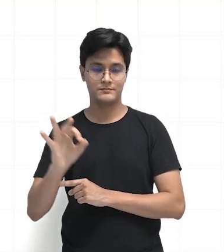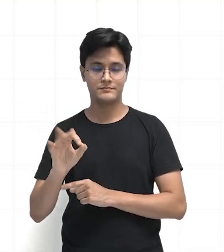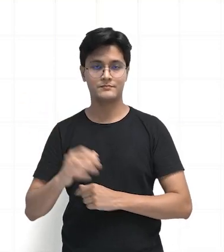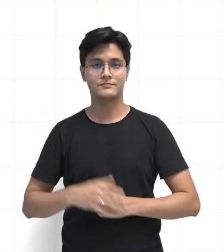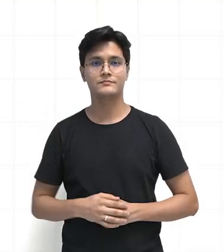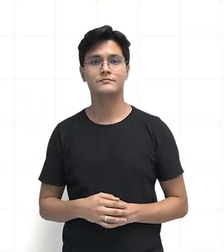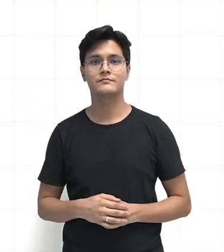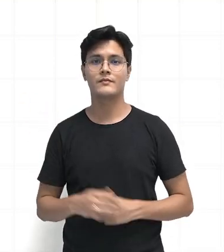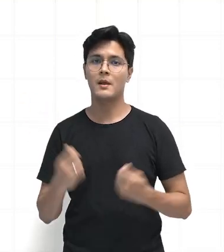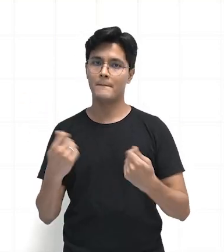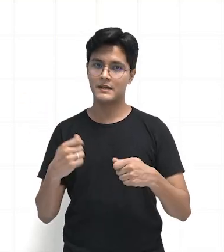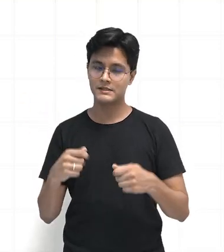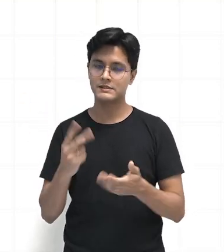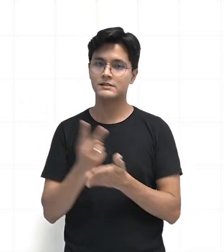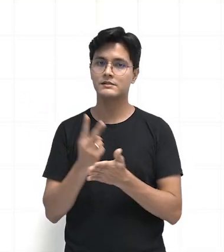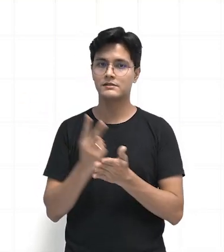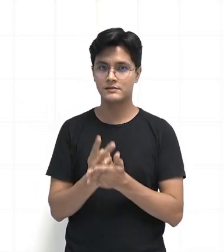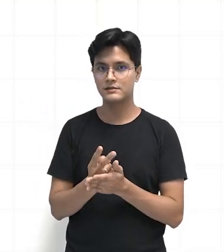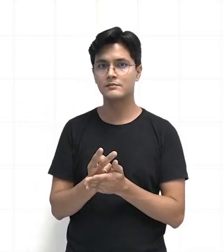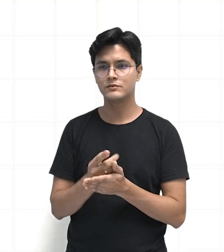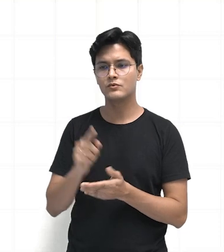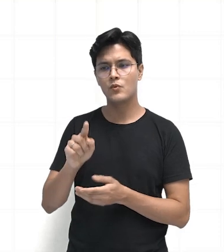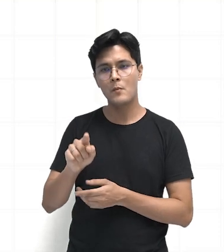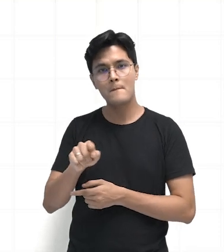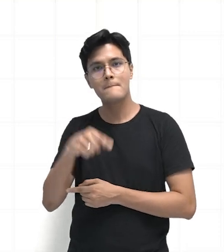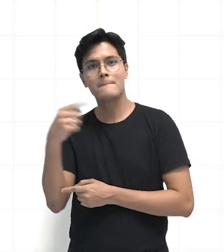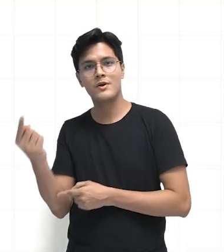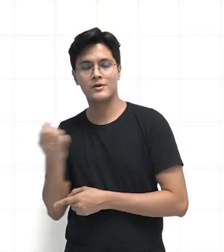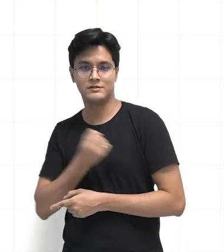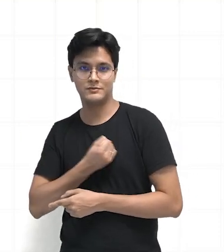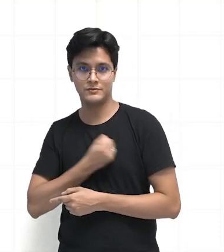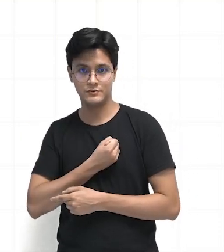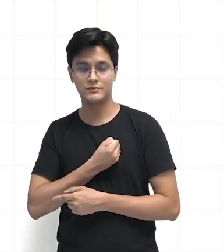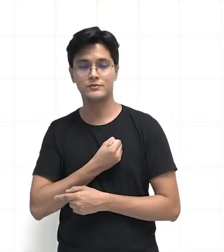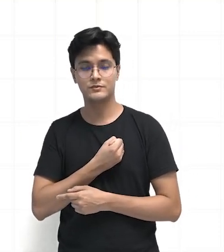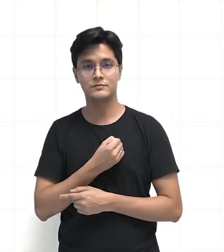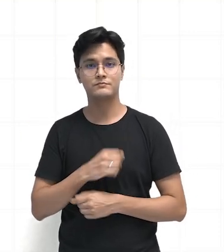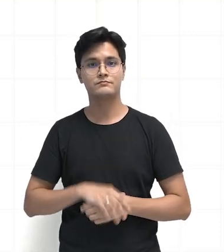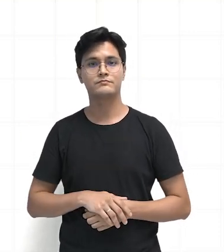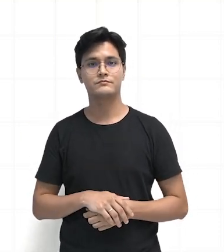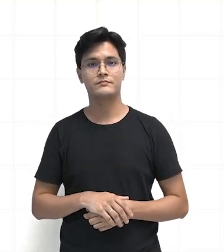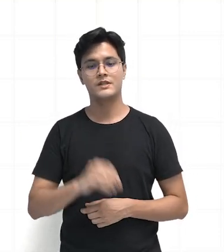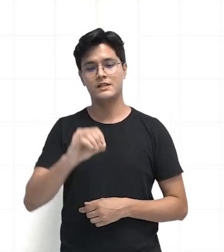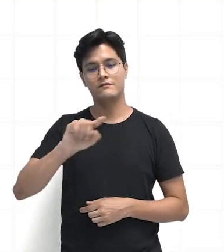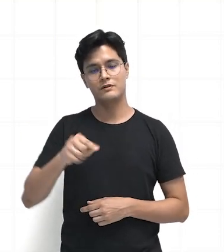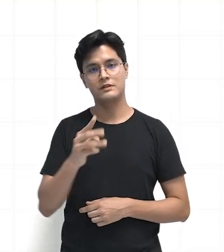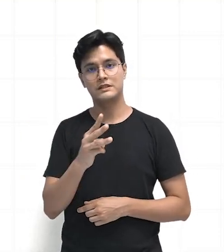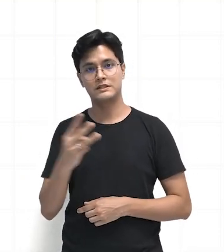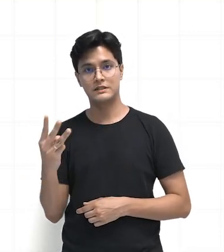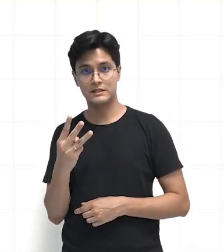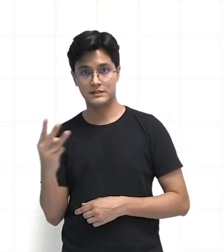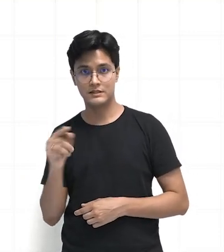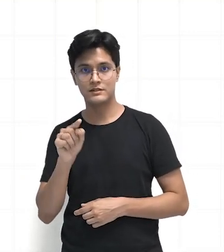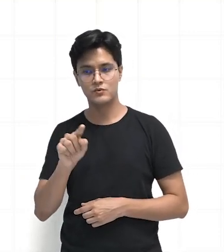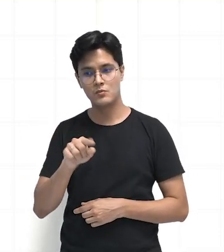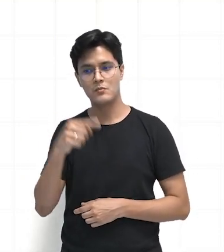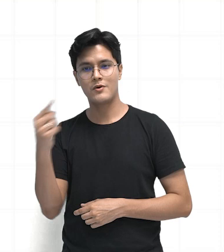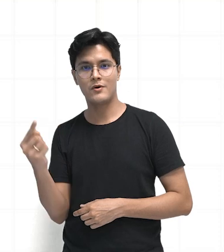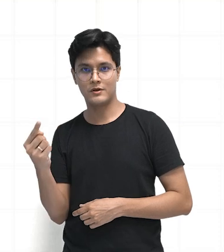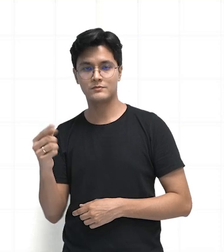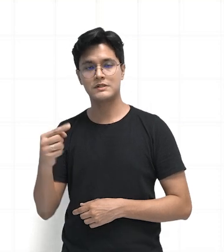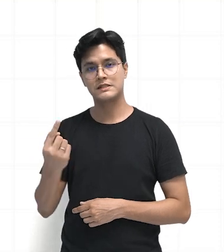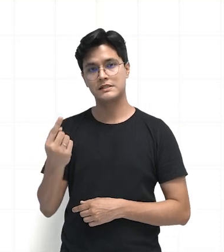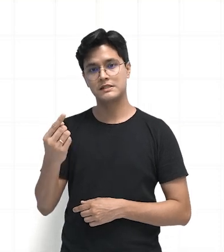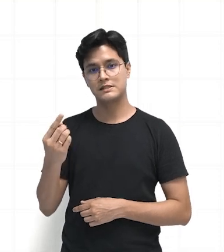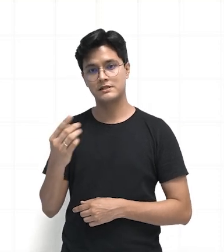gente sempre olha para o próximo número. Vou arredondar 2 casas, o próximo número é sempre 3, lembrando disso. É uma